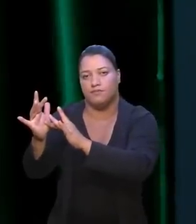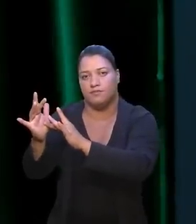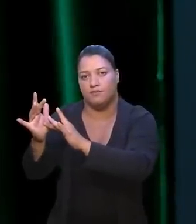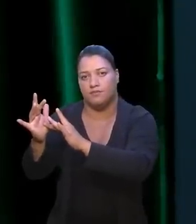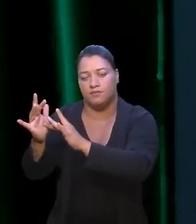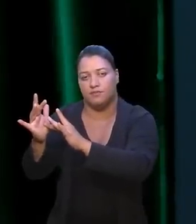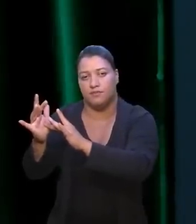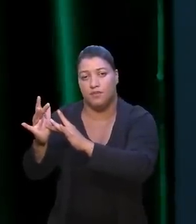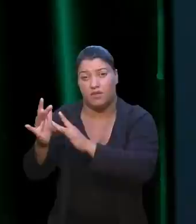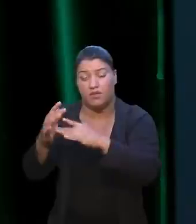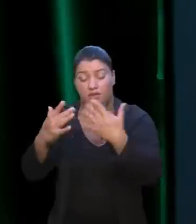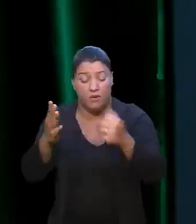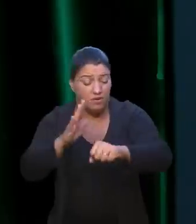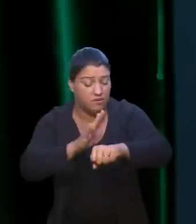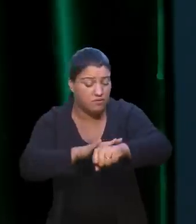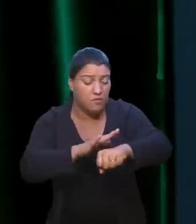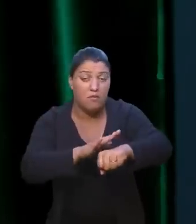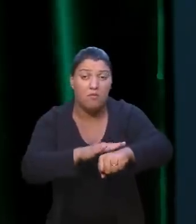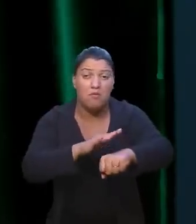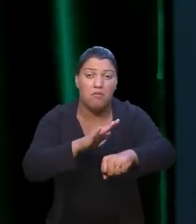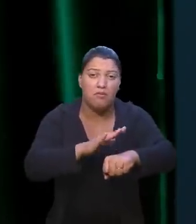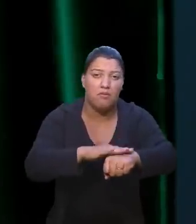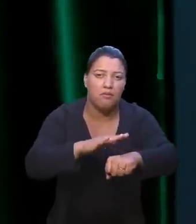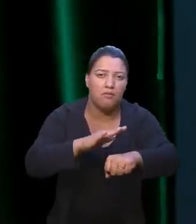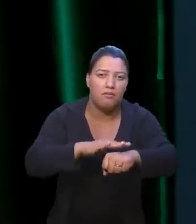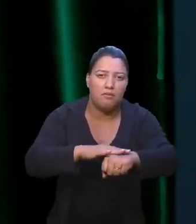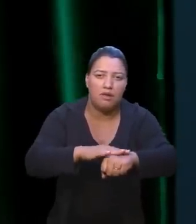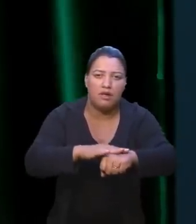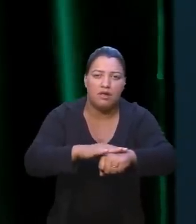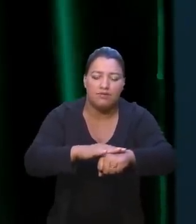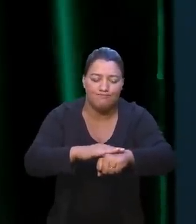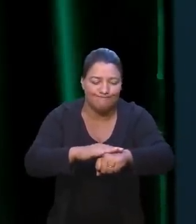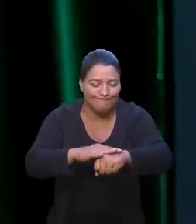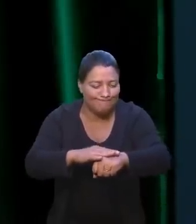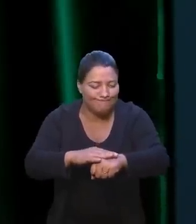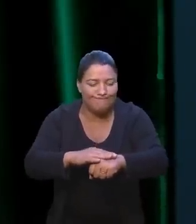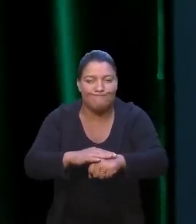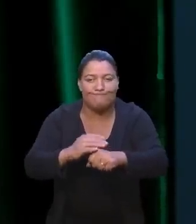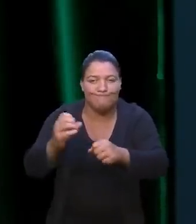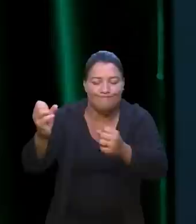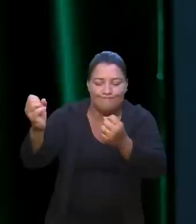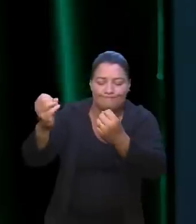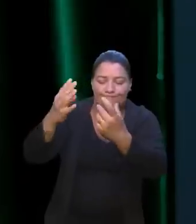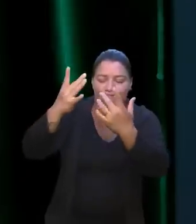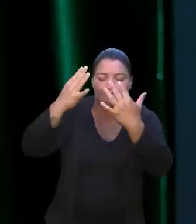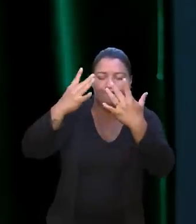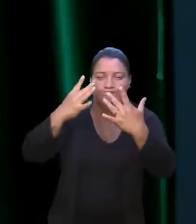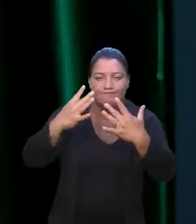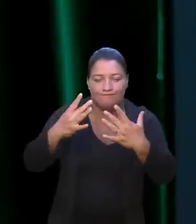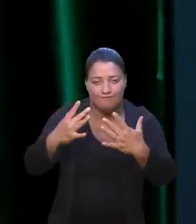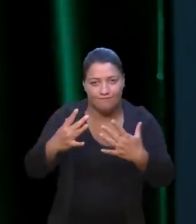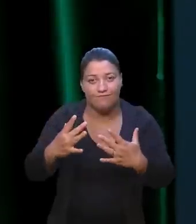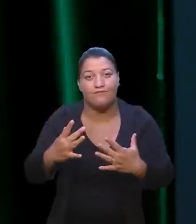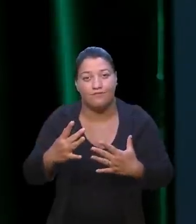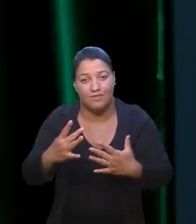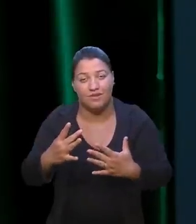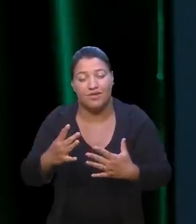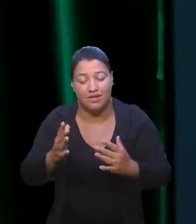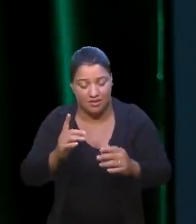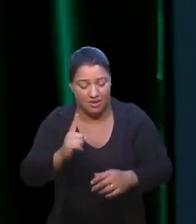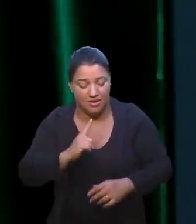por esses momentos iluminativos que nos concedeu e está nos